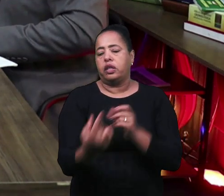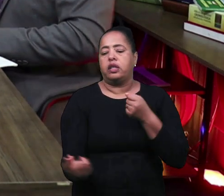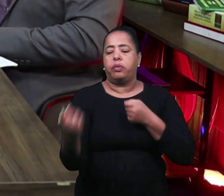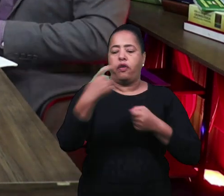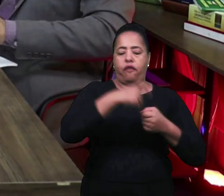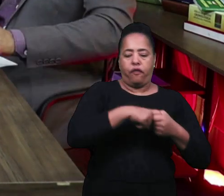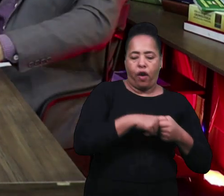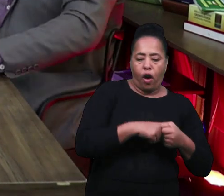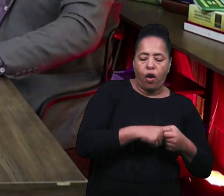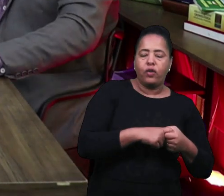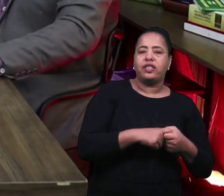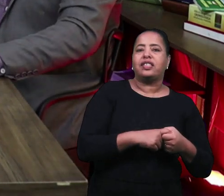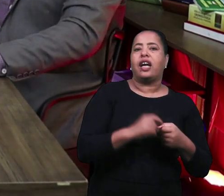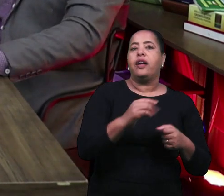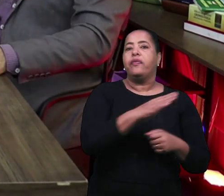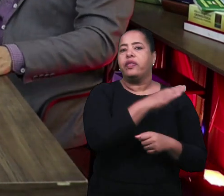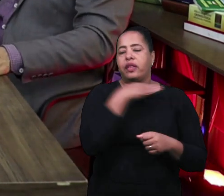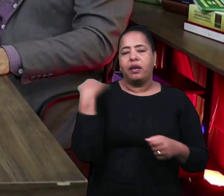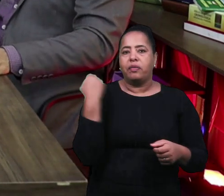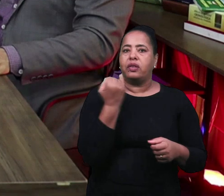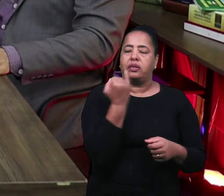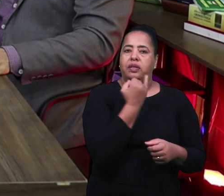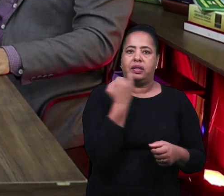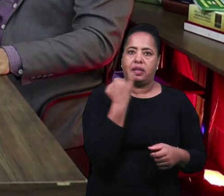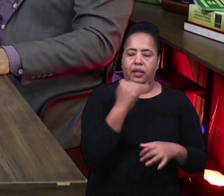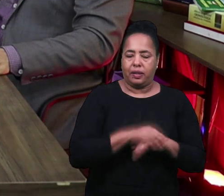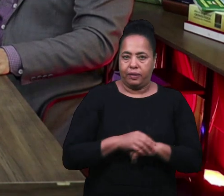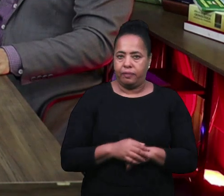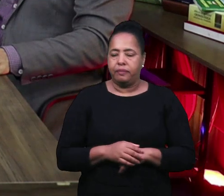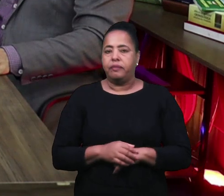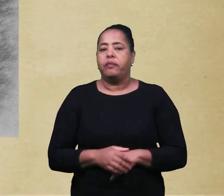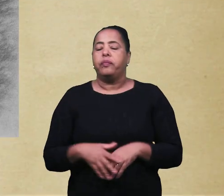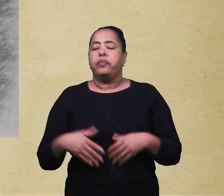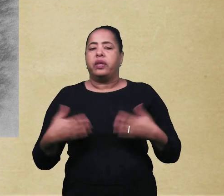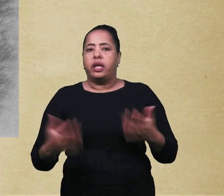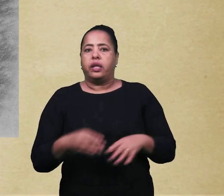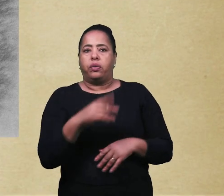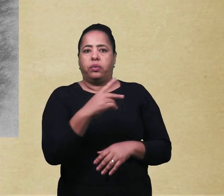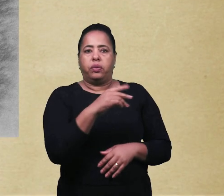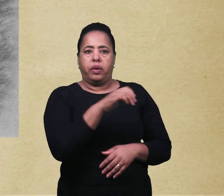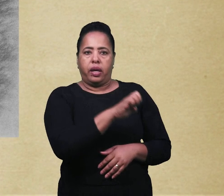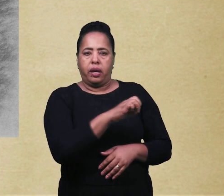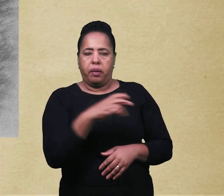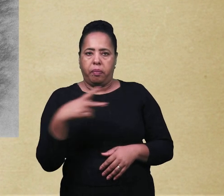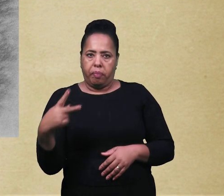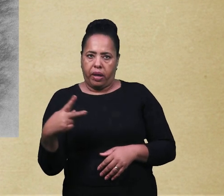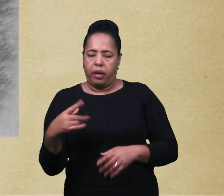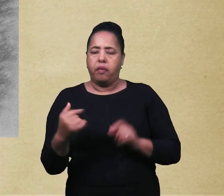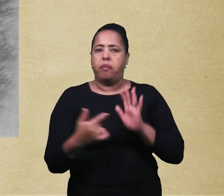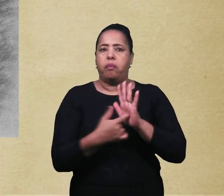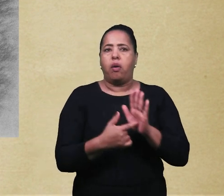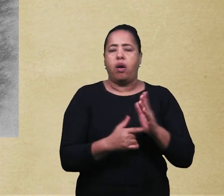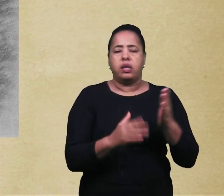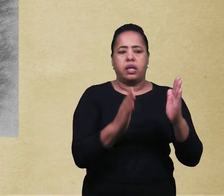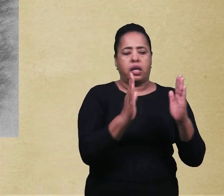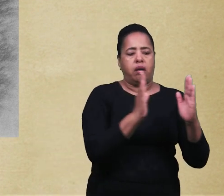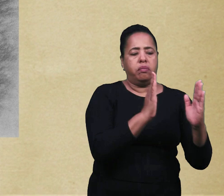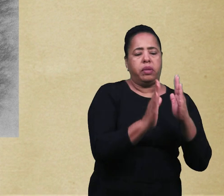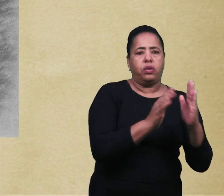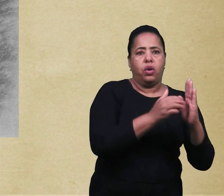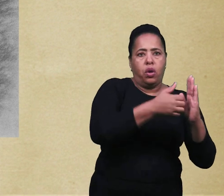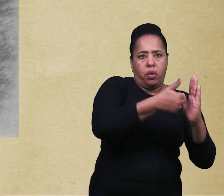de Isaac, né? Isso, Nós vamos abordar nesse episódio do ano de